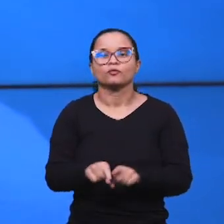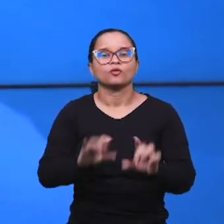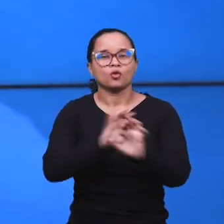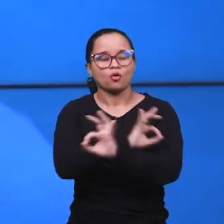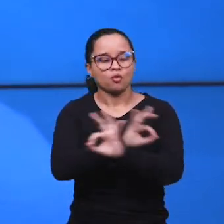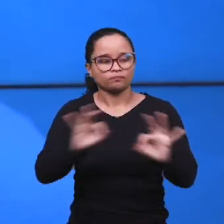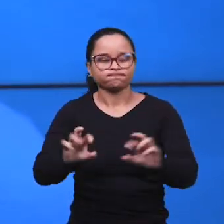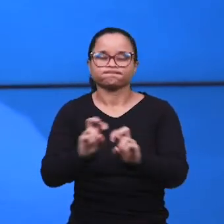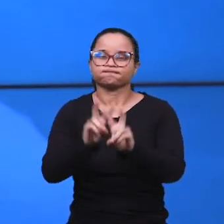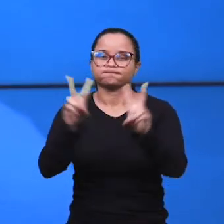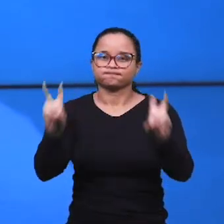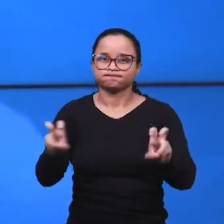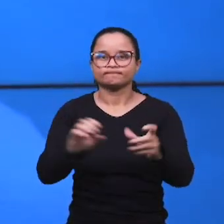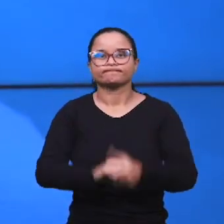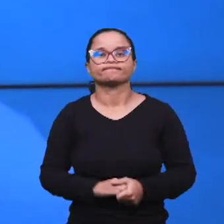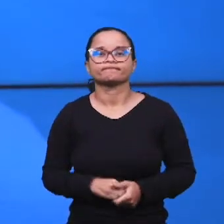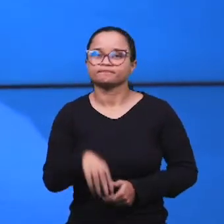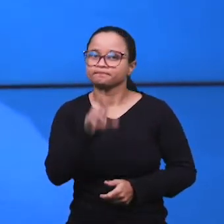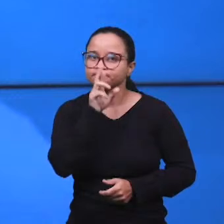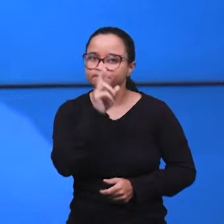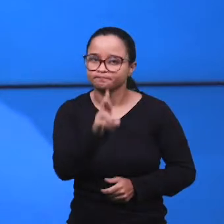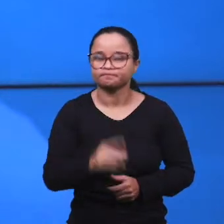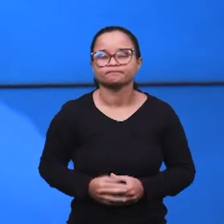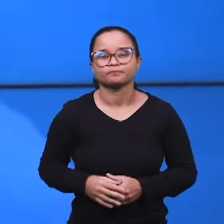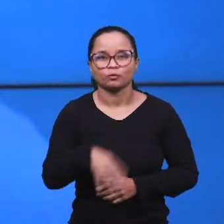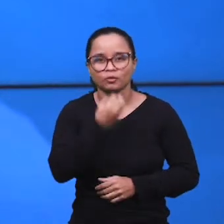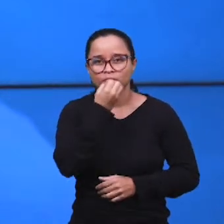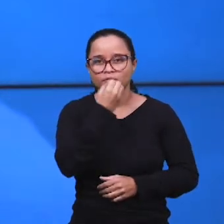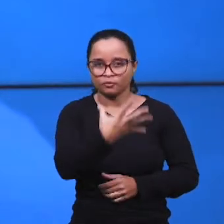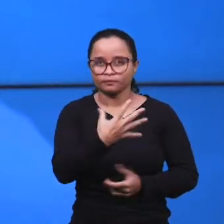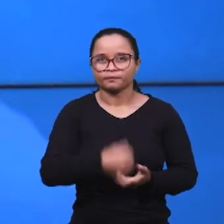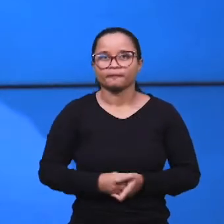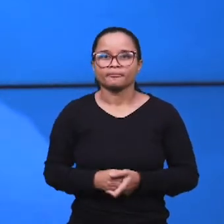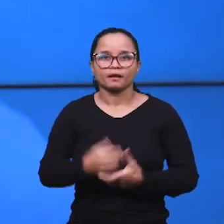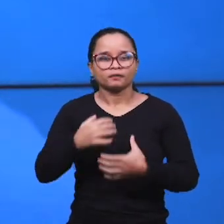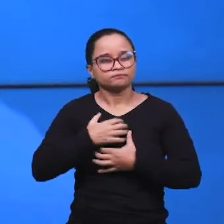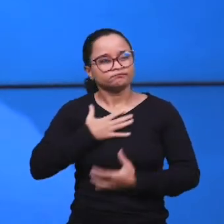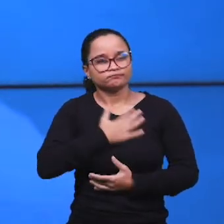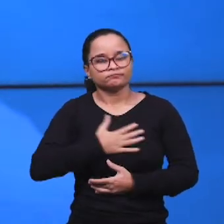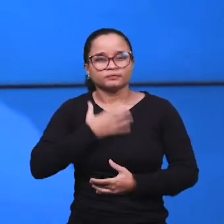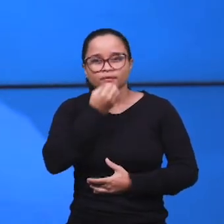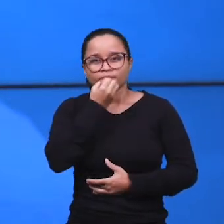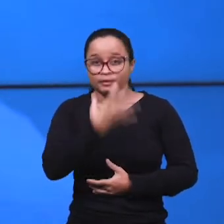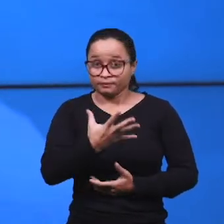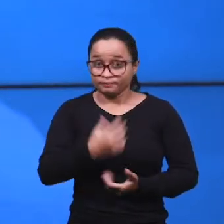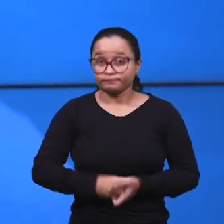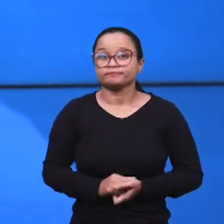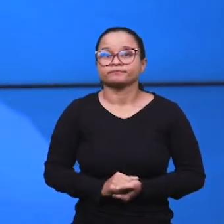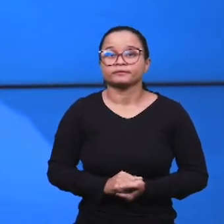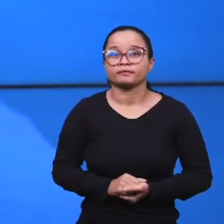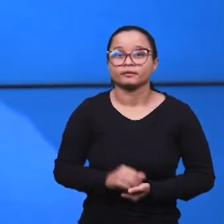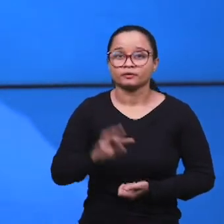bem o assunto. A sua resposta foi muito completa, viu? Eu fiquei muito satisfeito, Tiago, com a sua resposta, ela foi muito completa